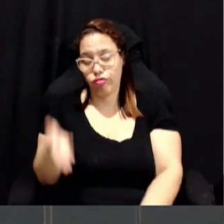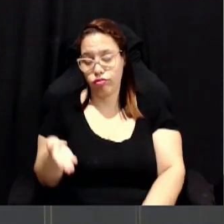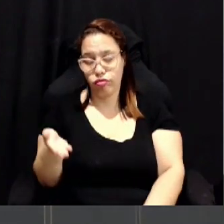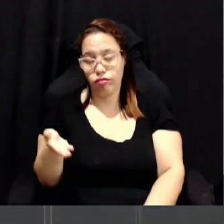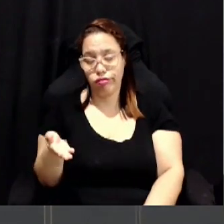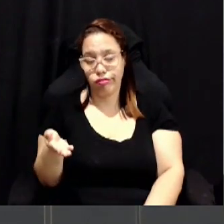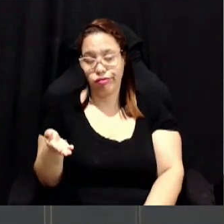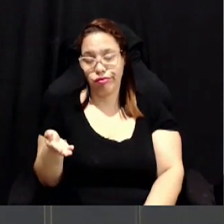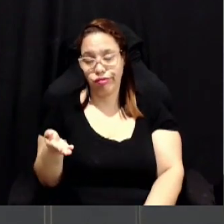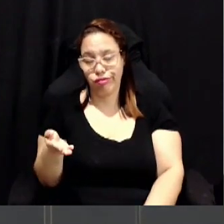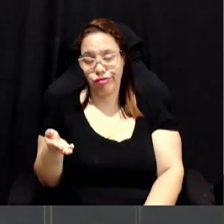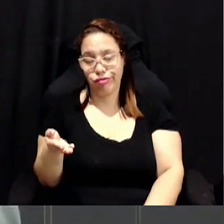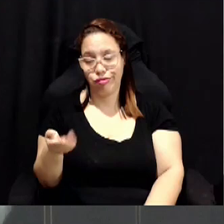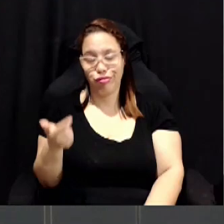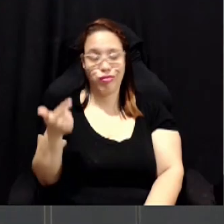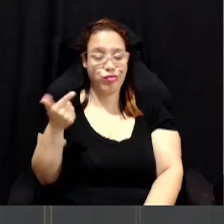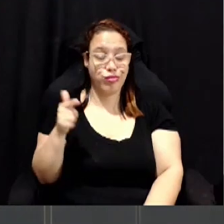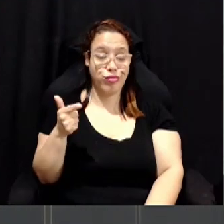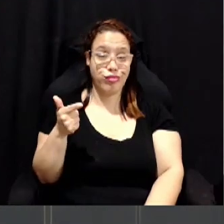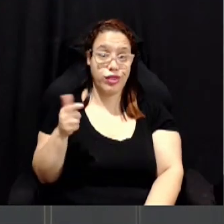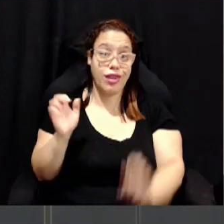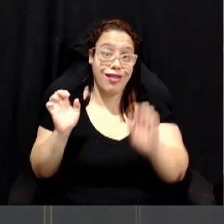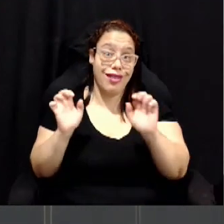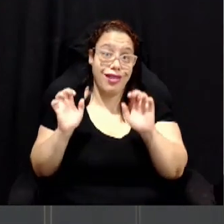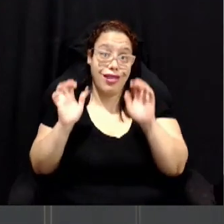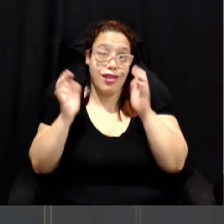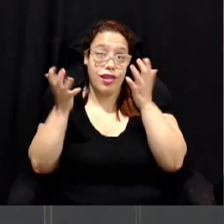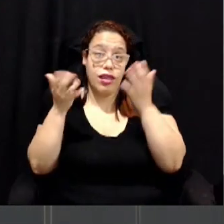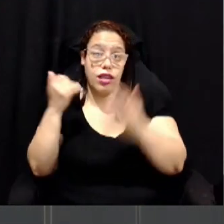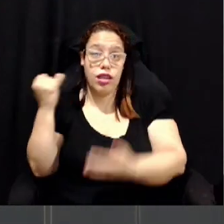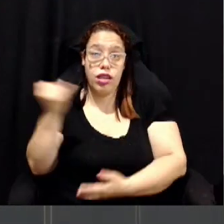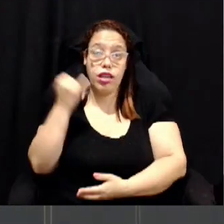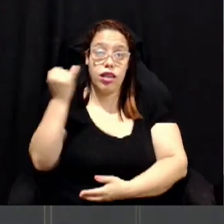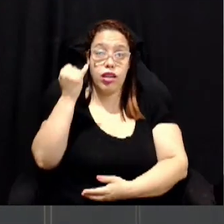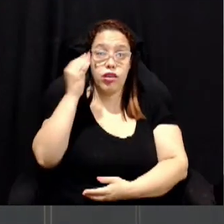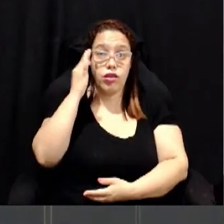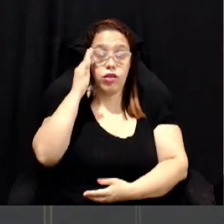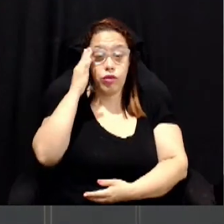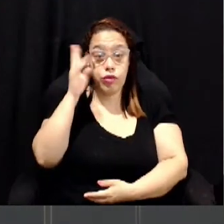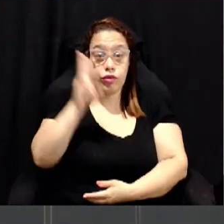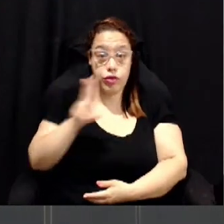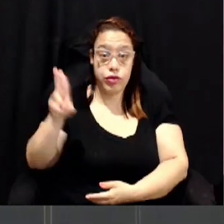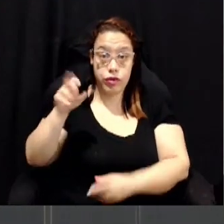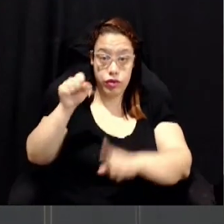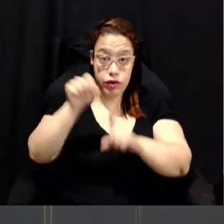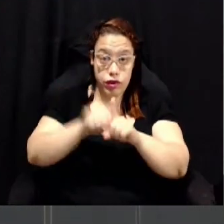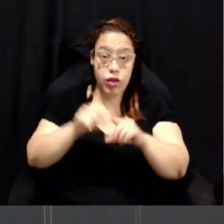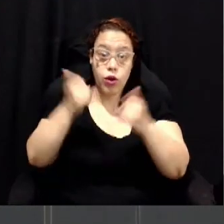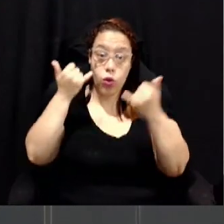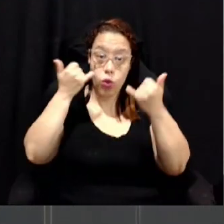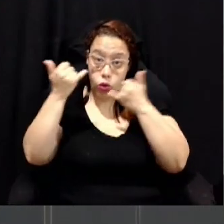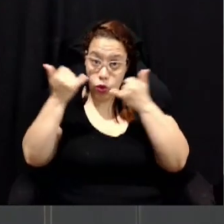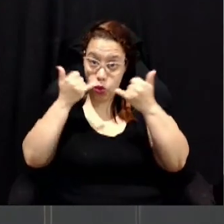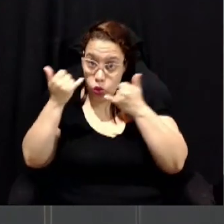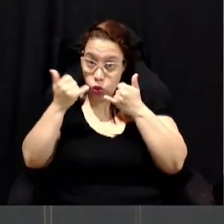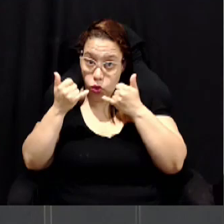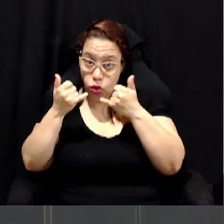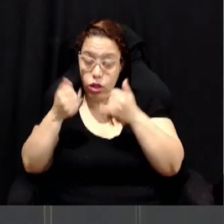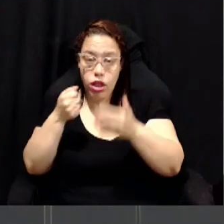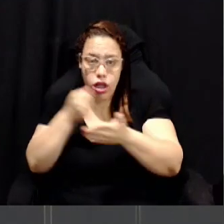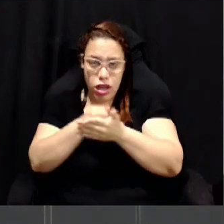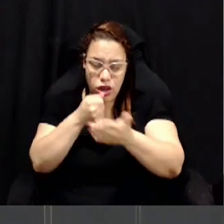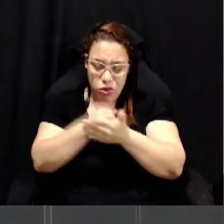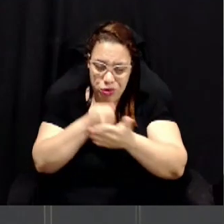gente não tem muito o que comemorar, mas é importante a gente usar esse mês para informar, para falar dessa luta, para